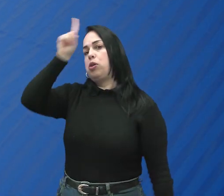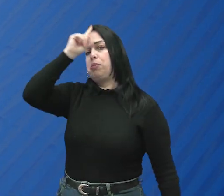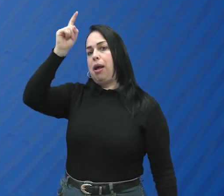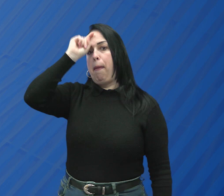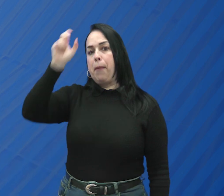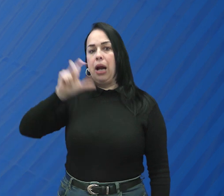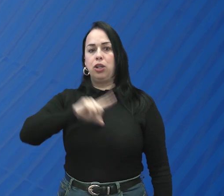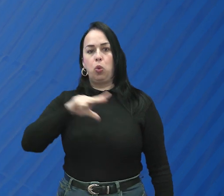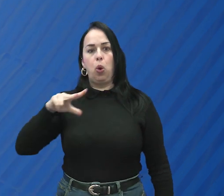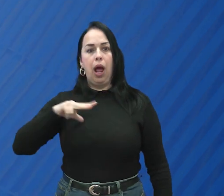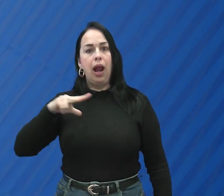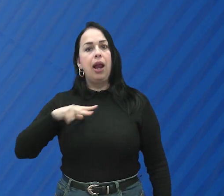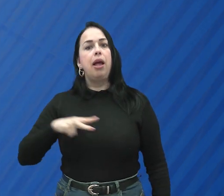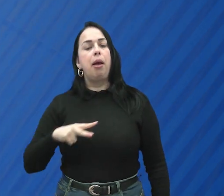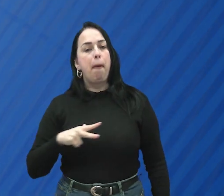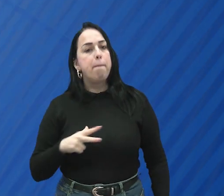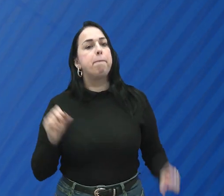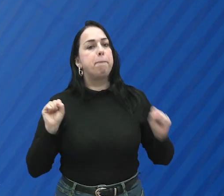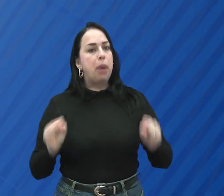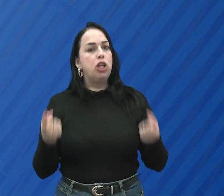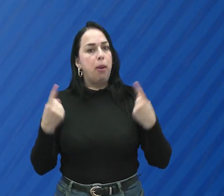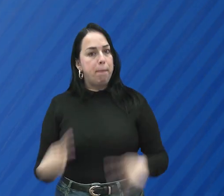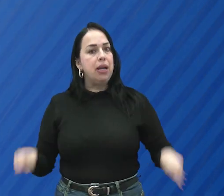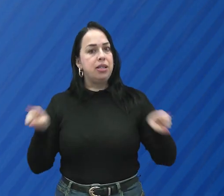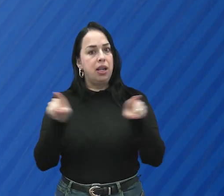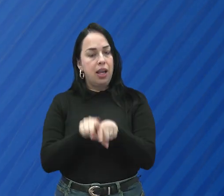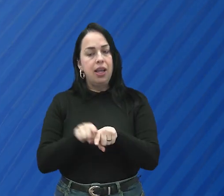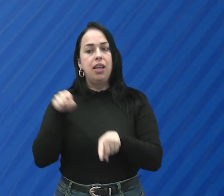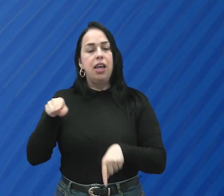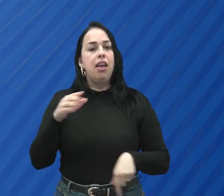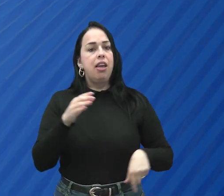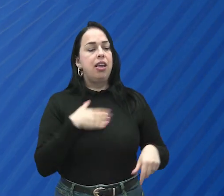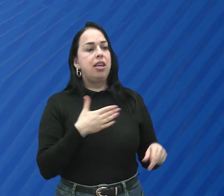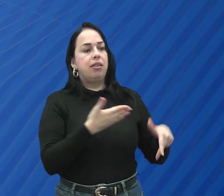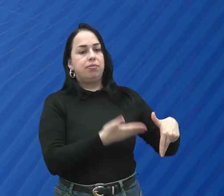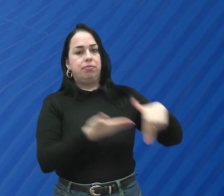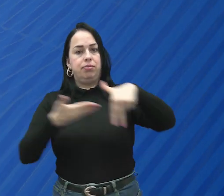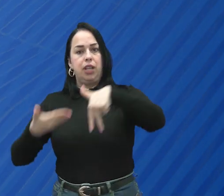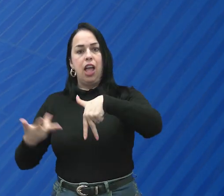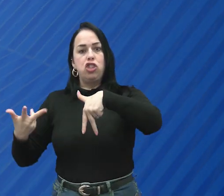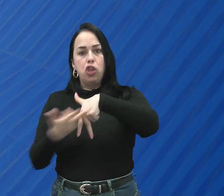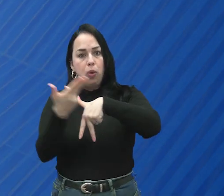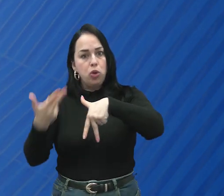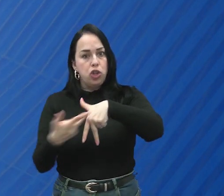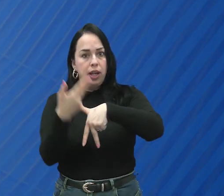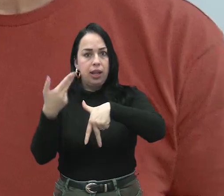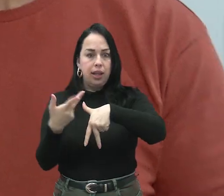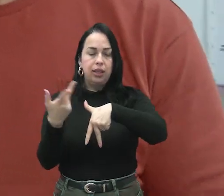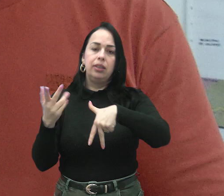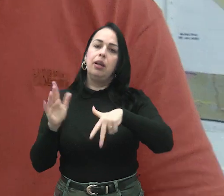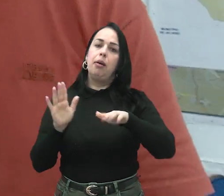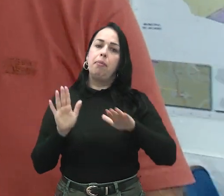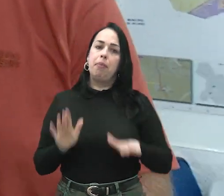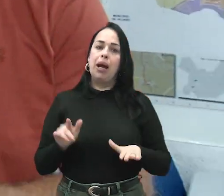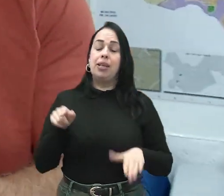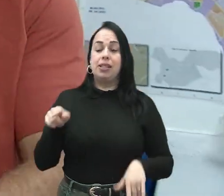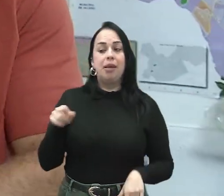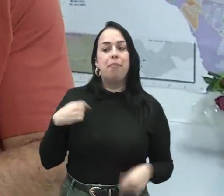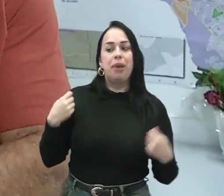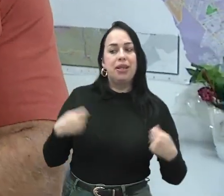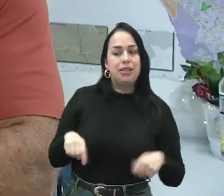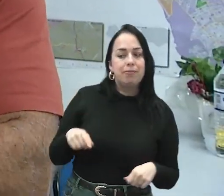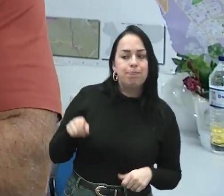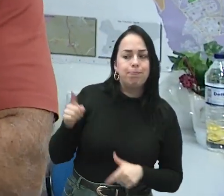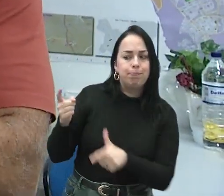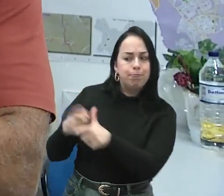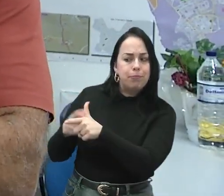com hospitais privados para a realização de cirurgias de baixa complexidade, em troca do abatimento